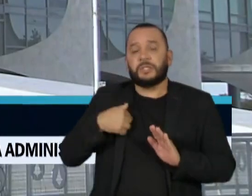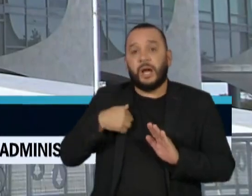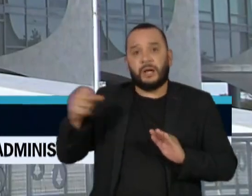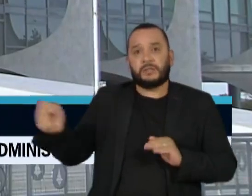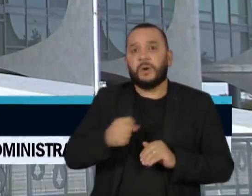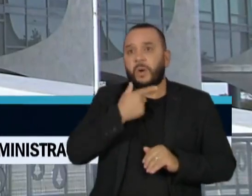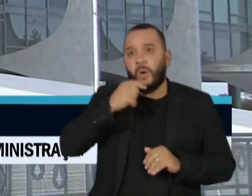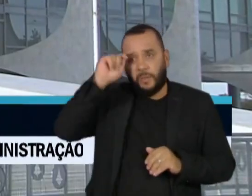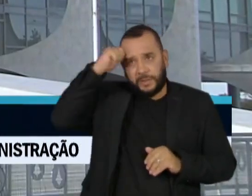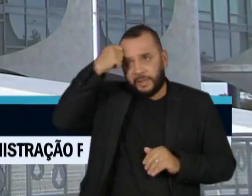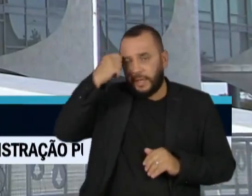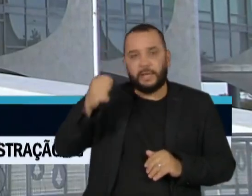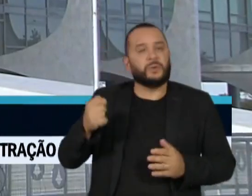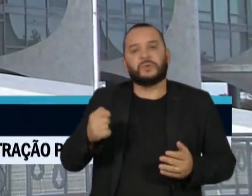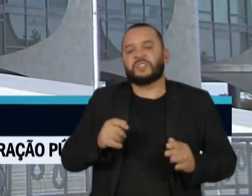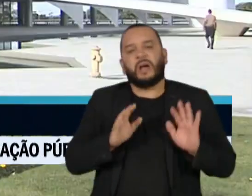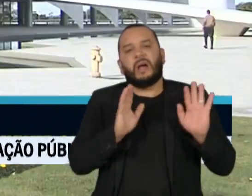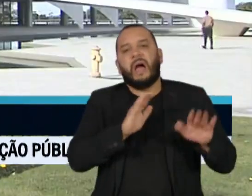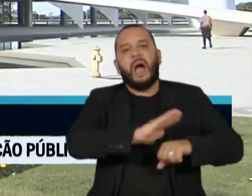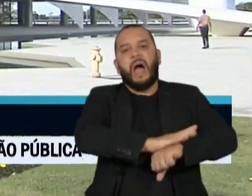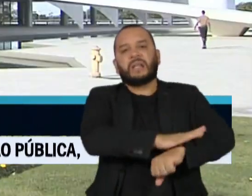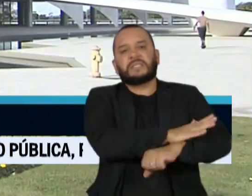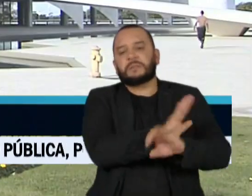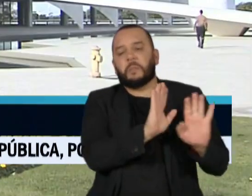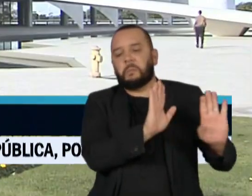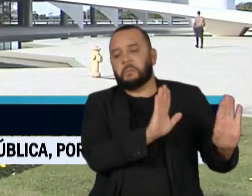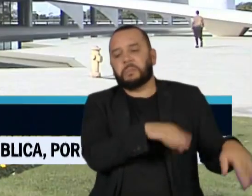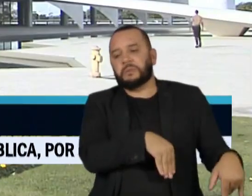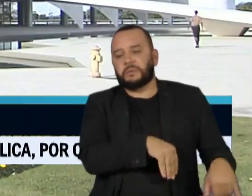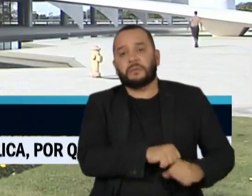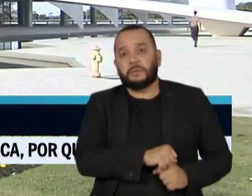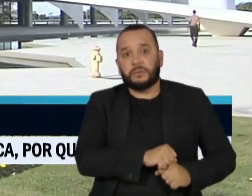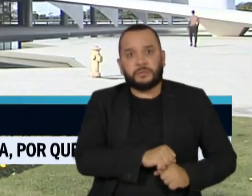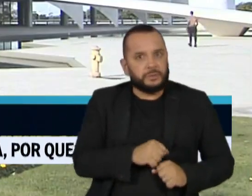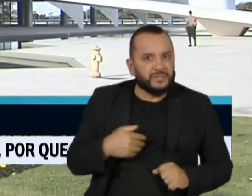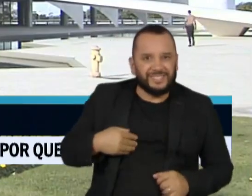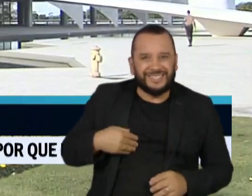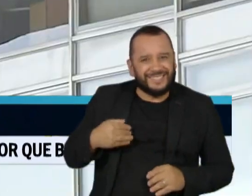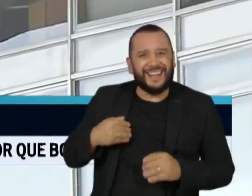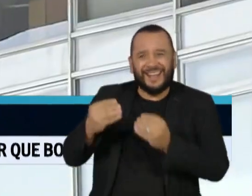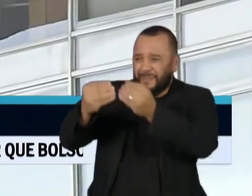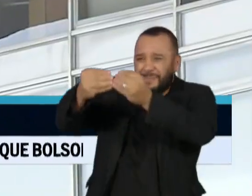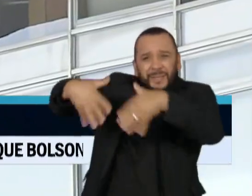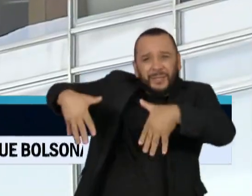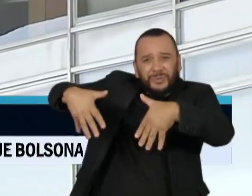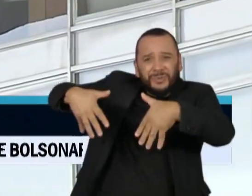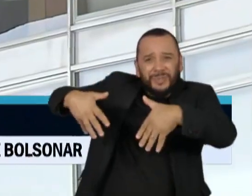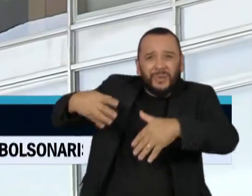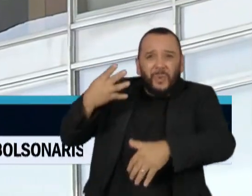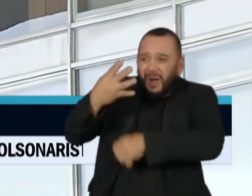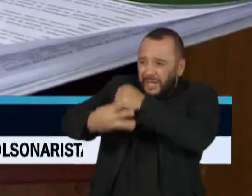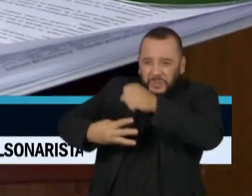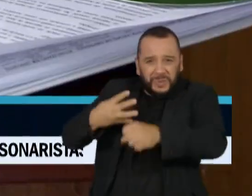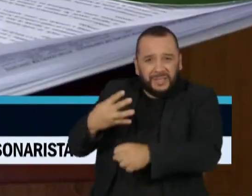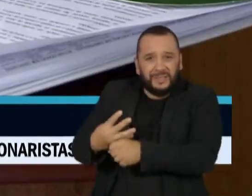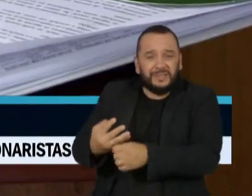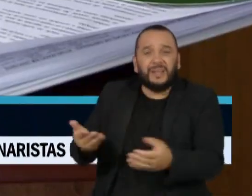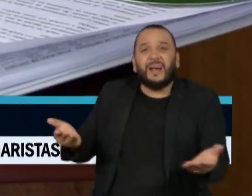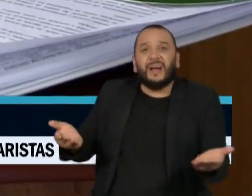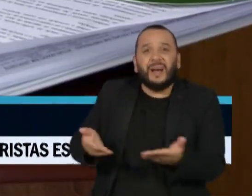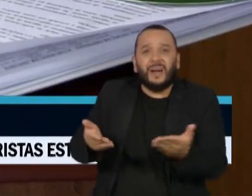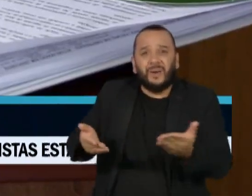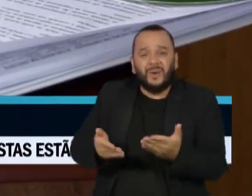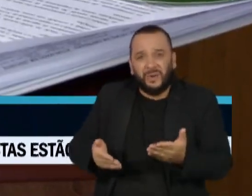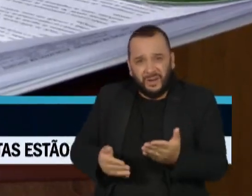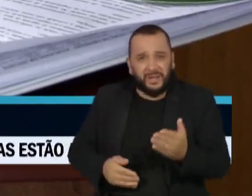Por isso, os estragos deixados ao longo dos últimos 4 anos não vão sumir com a revogação de medidas